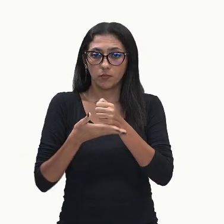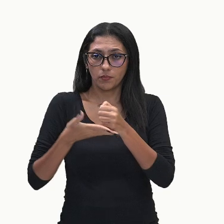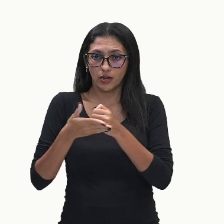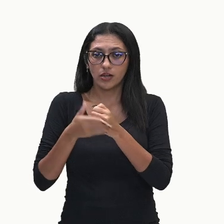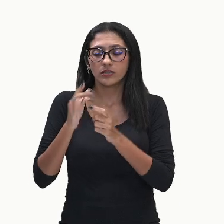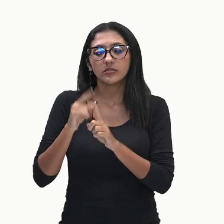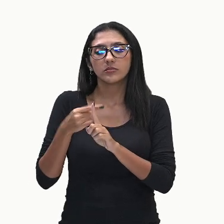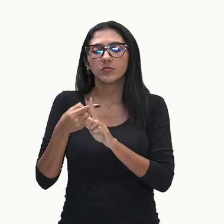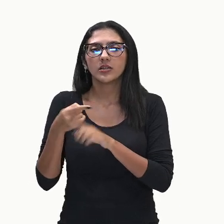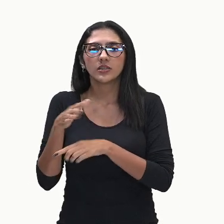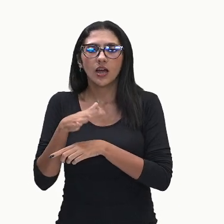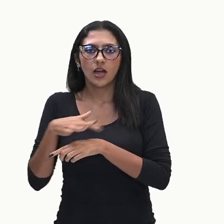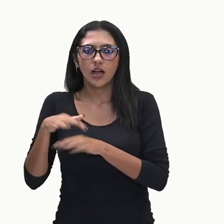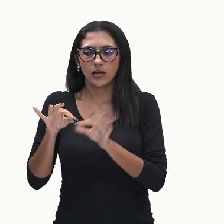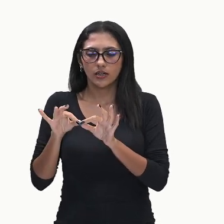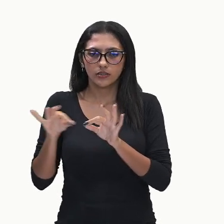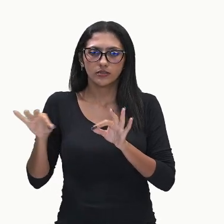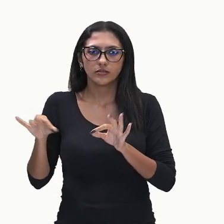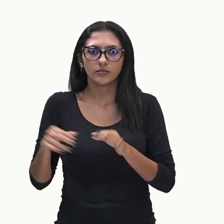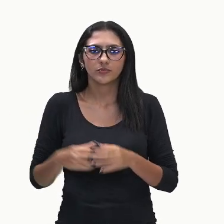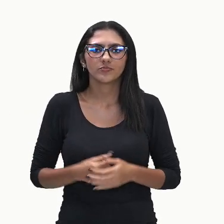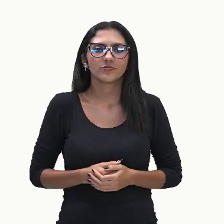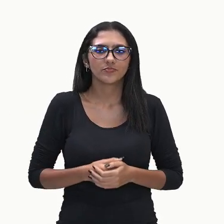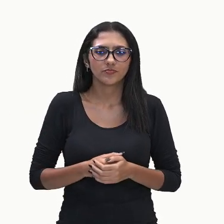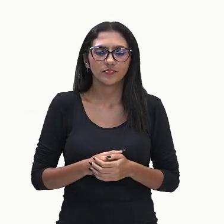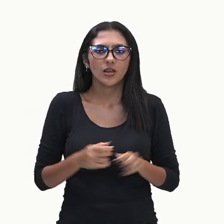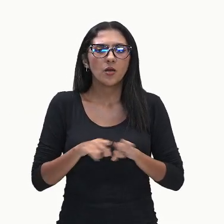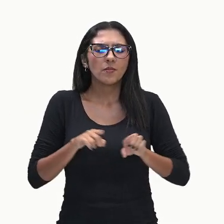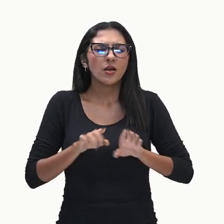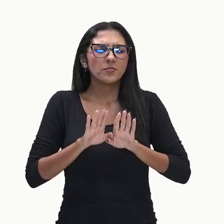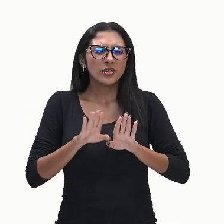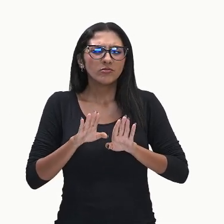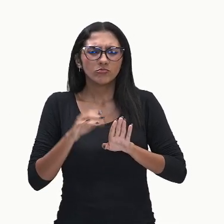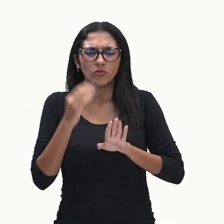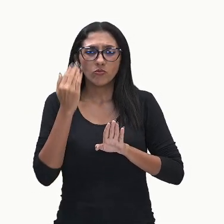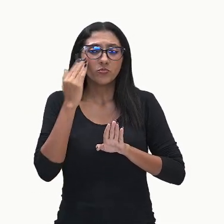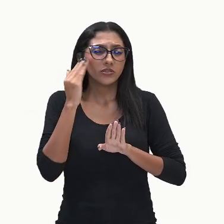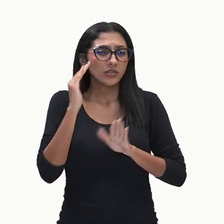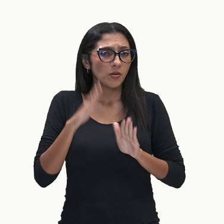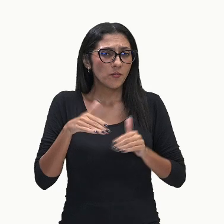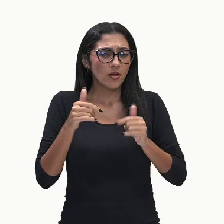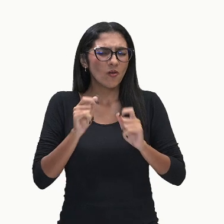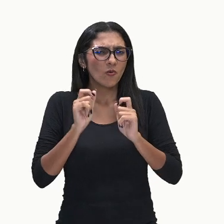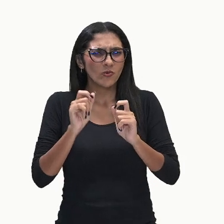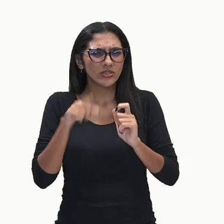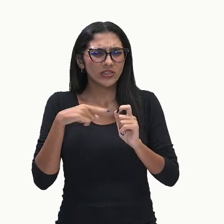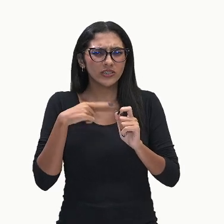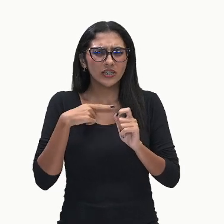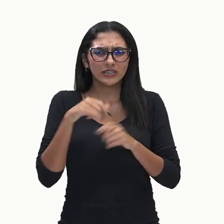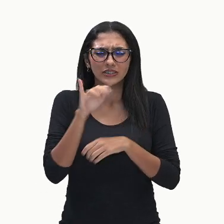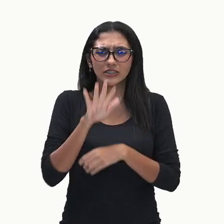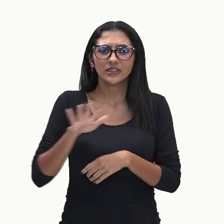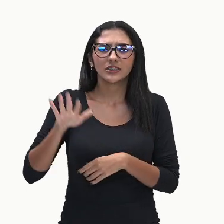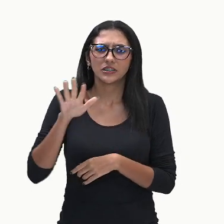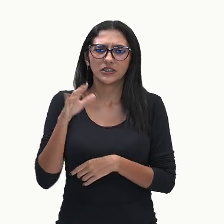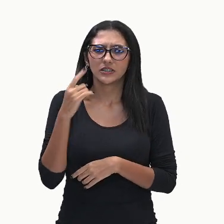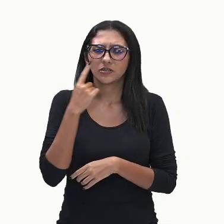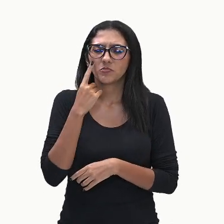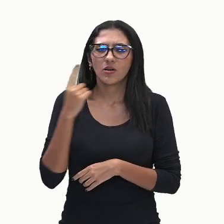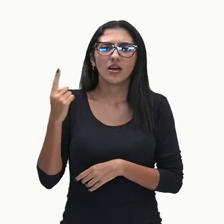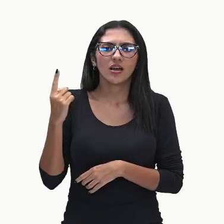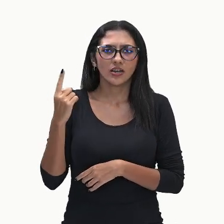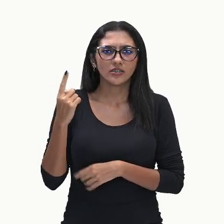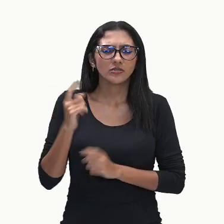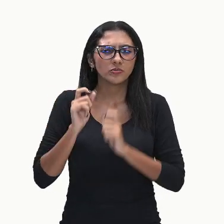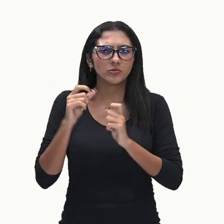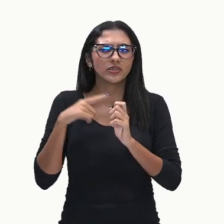área lateral. Mas calma lá, pessoal. Vamos entender aqui o que são essas figuras que estão aqui em